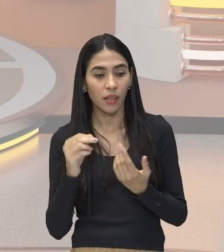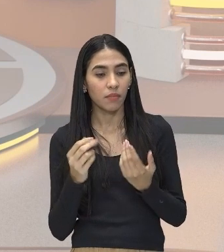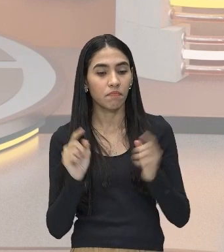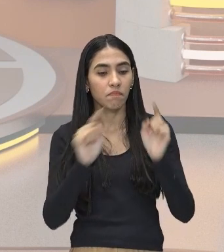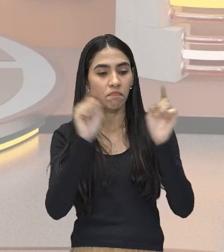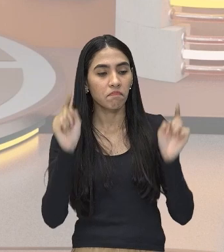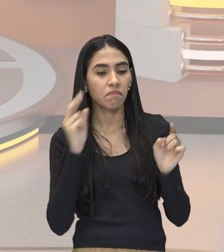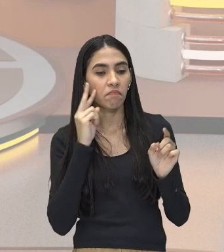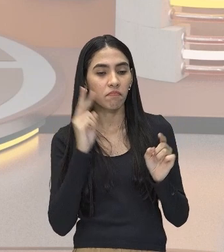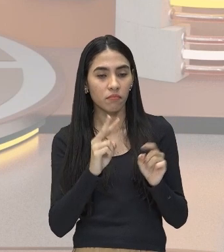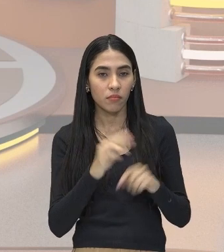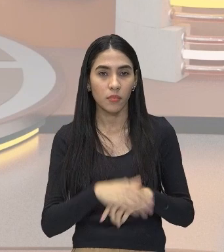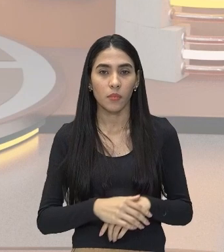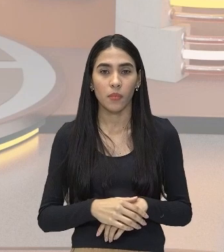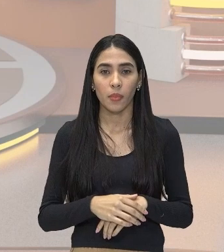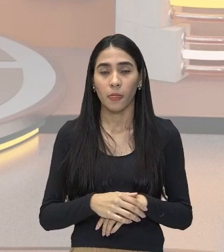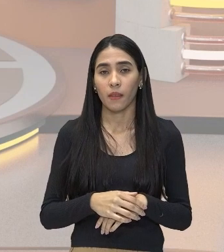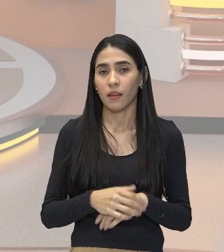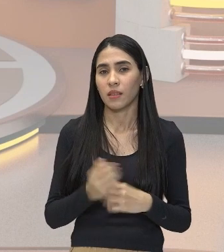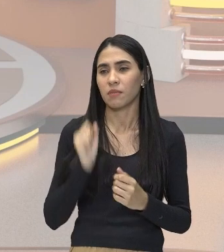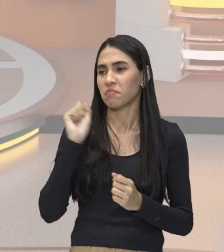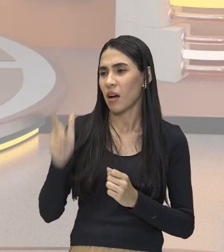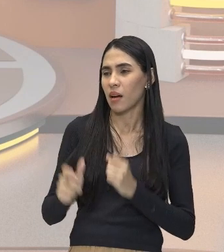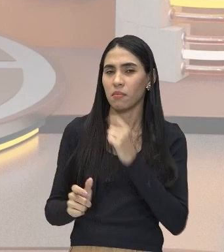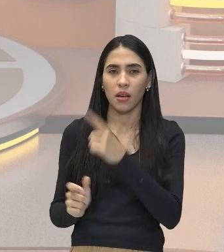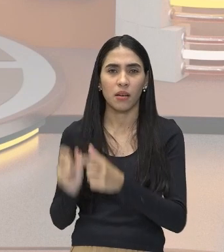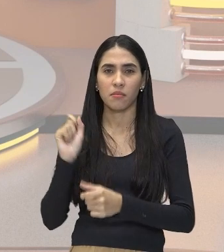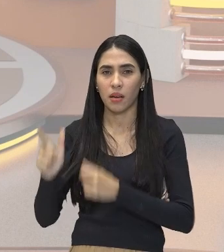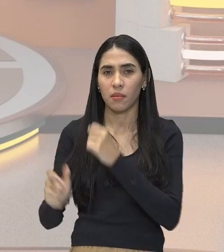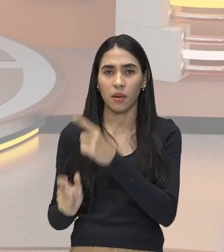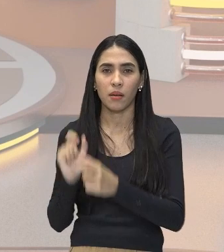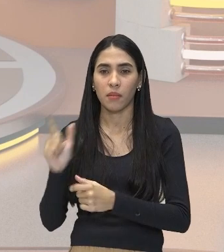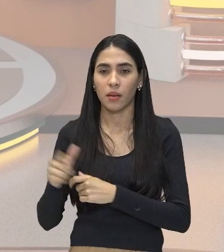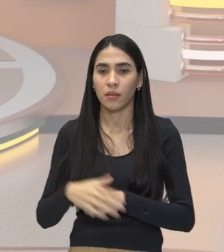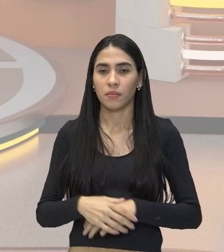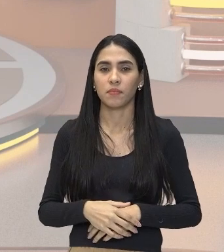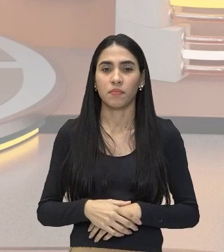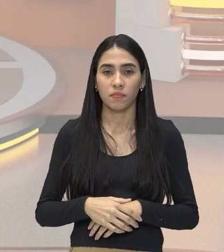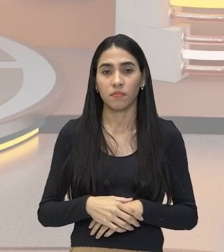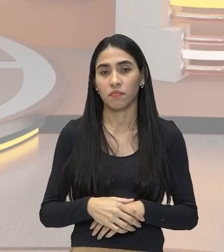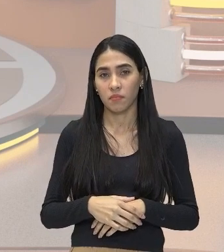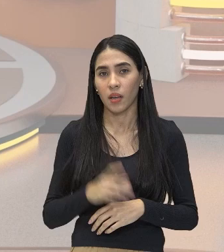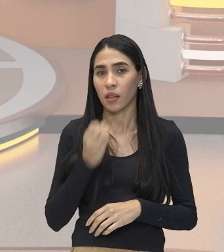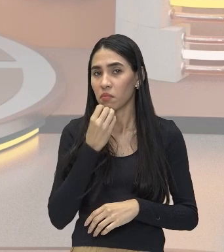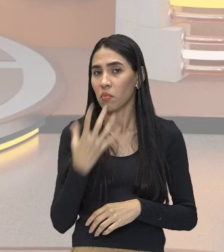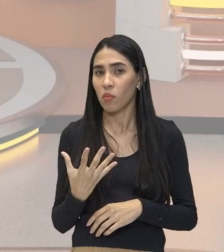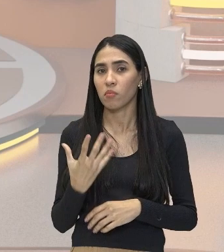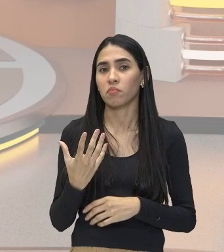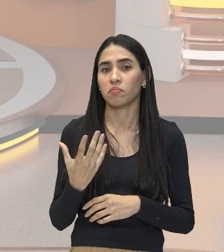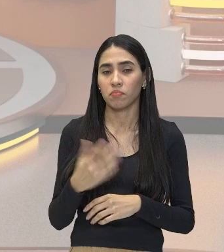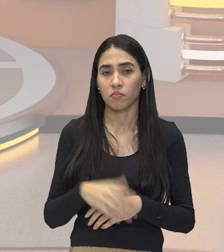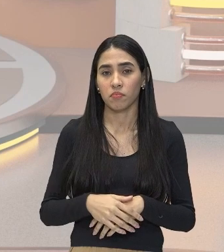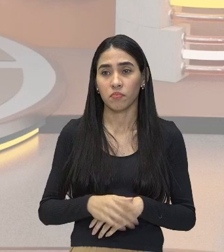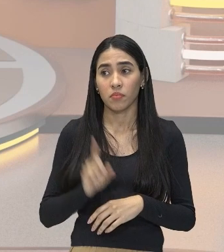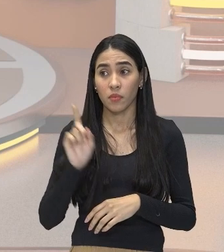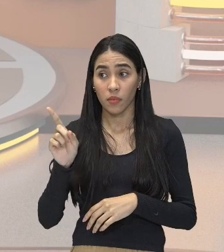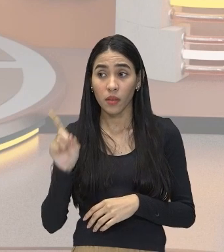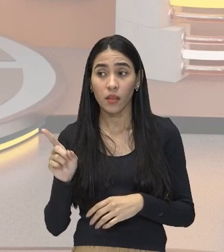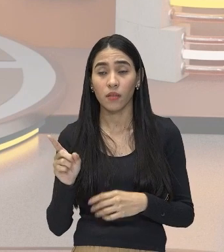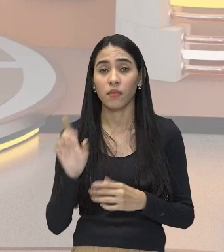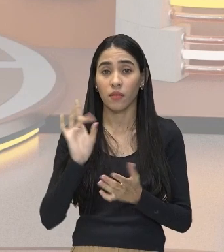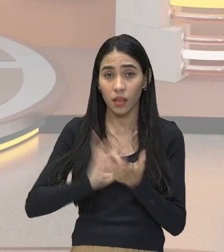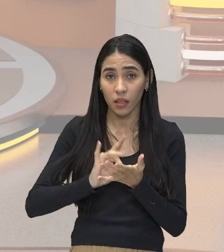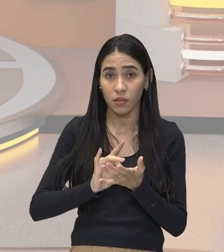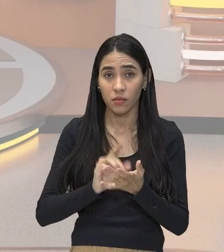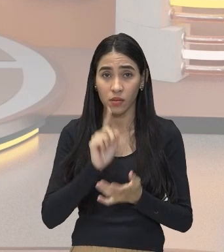né? Ele não presta, ele é isso, ele é aquilo. Você, ah, não, isso aqui não, ele é um cara, gente boa. Ah, não, isso aqui realmente ele é.